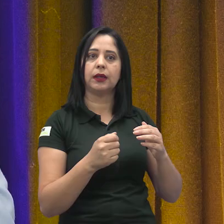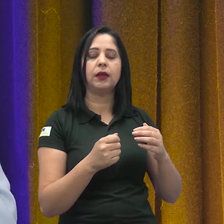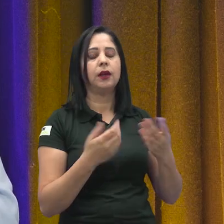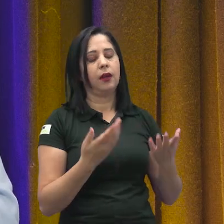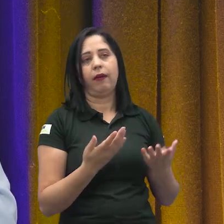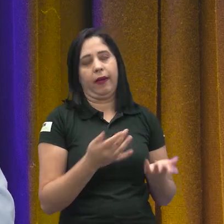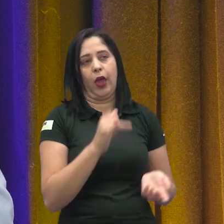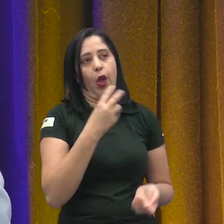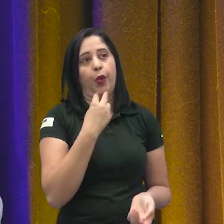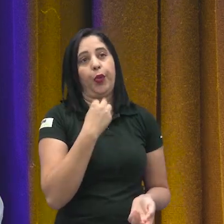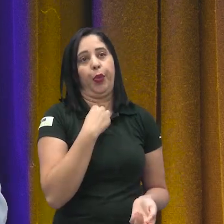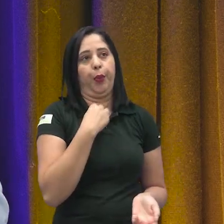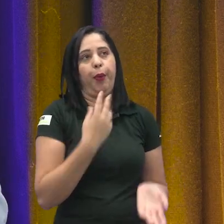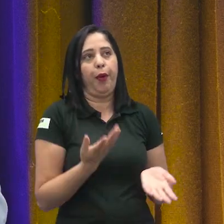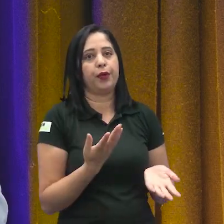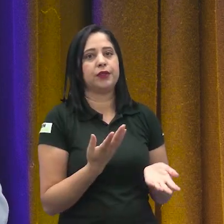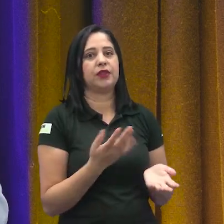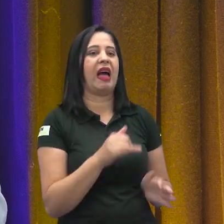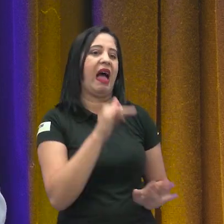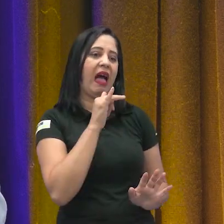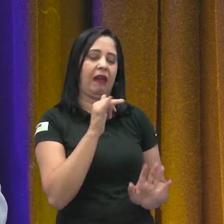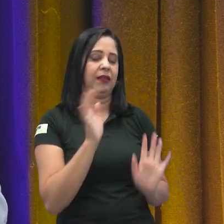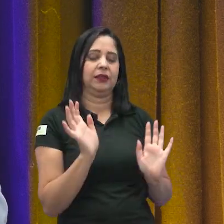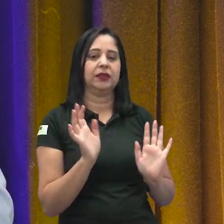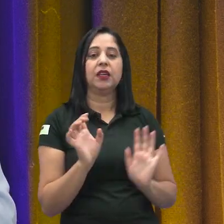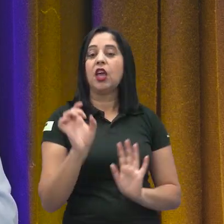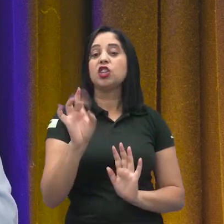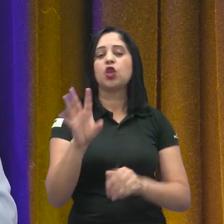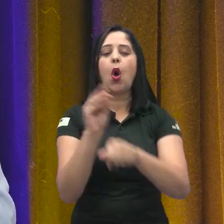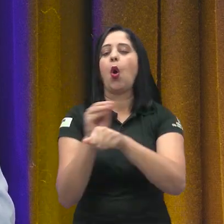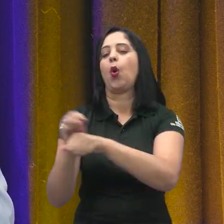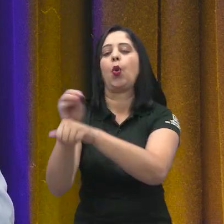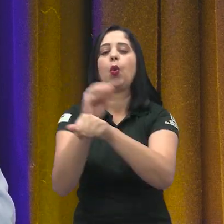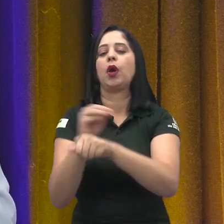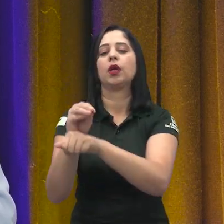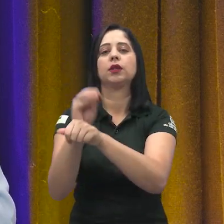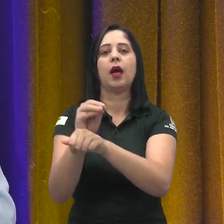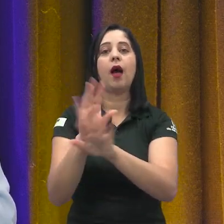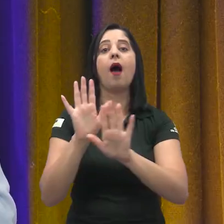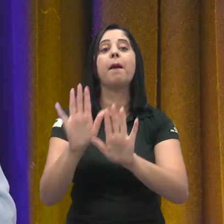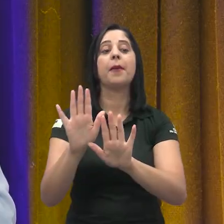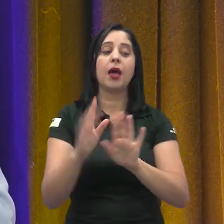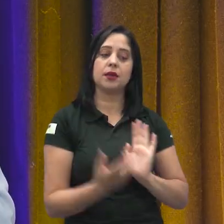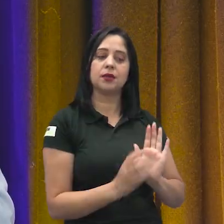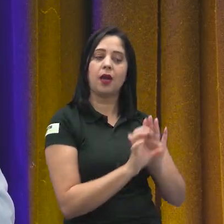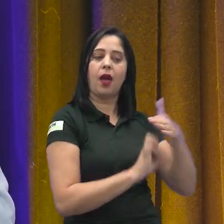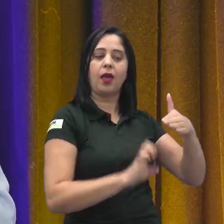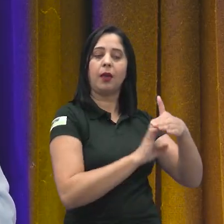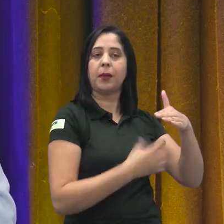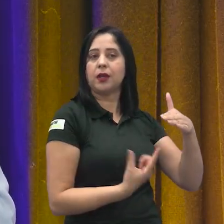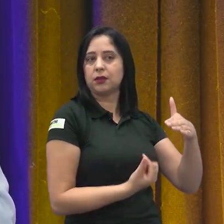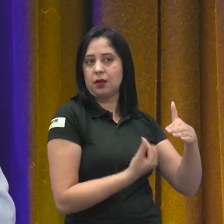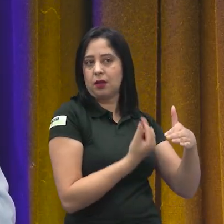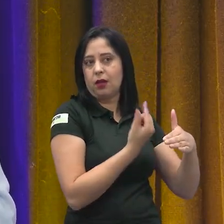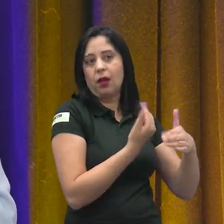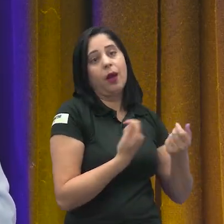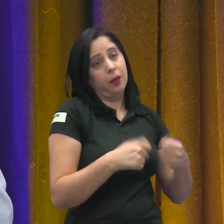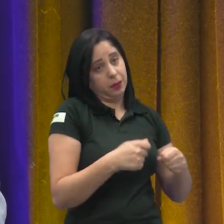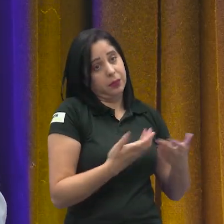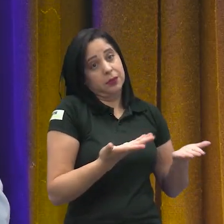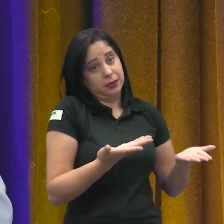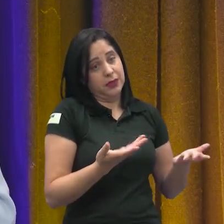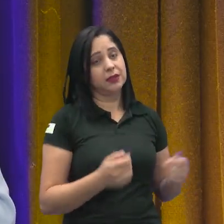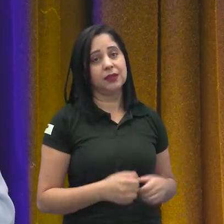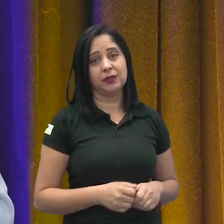tá? Porque a gente não pode ser hipócrita no sentido de que é só cuidar do outro. O cuidar do outro faz parte do jogo. Agora, sem